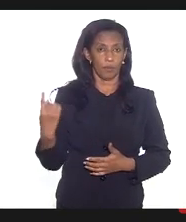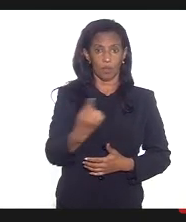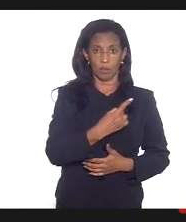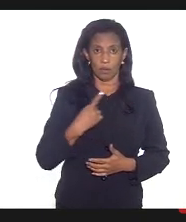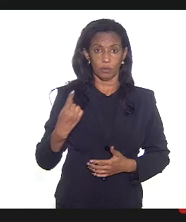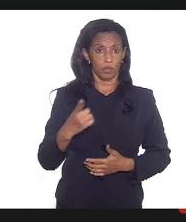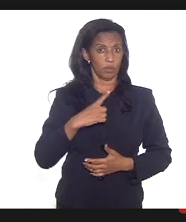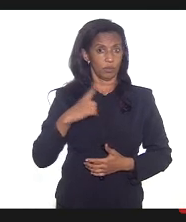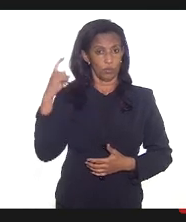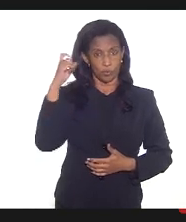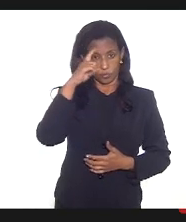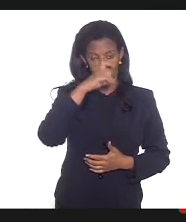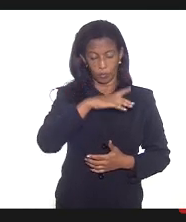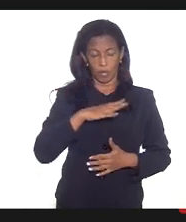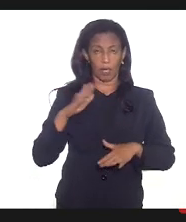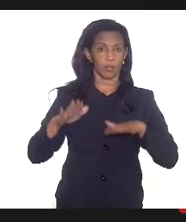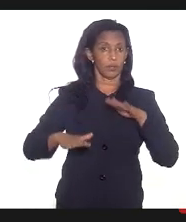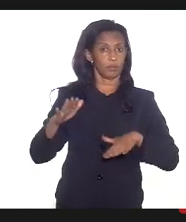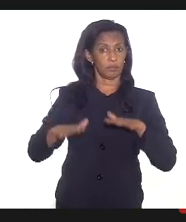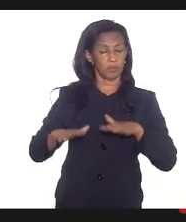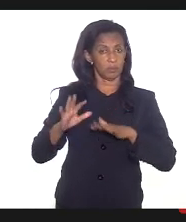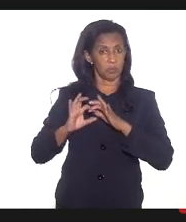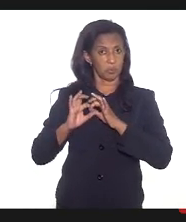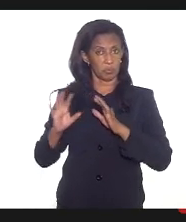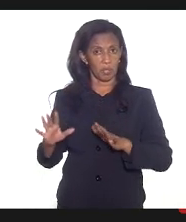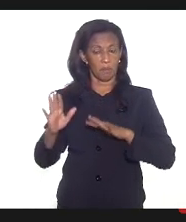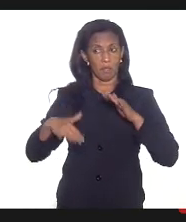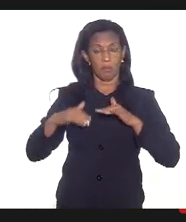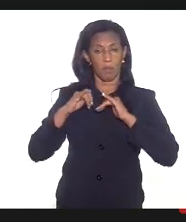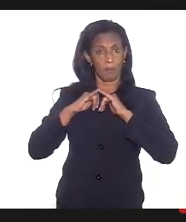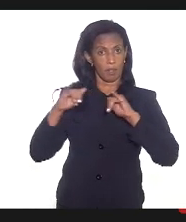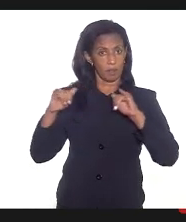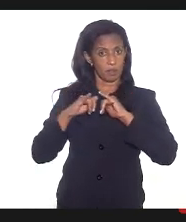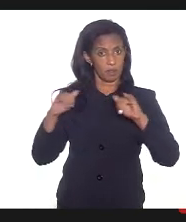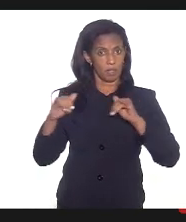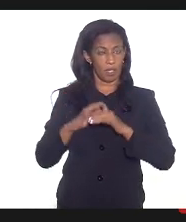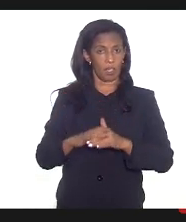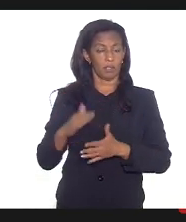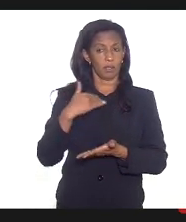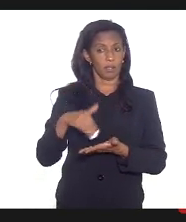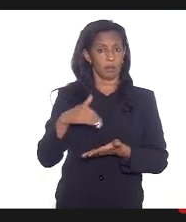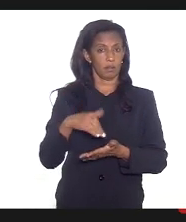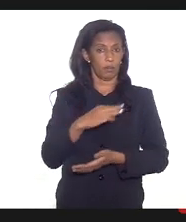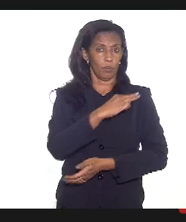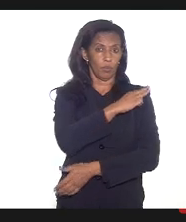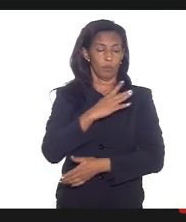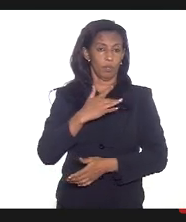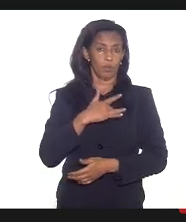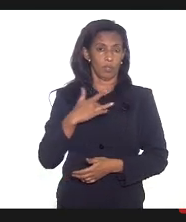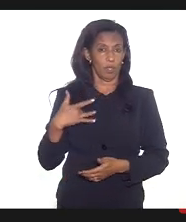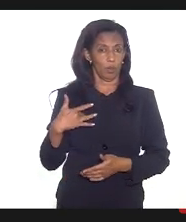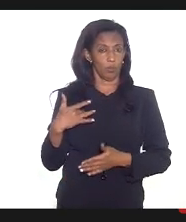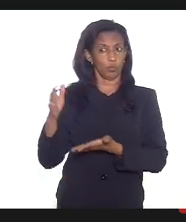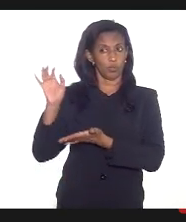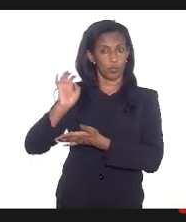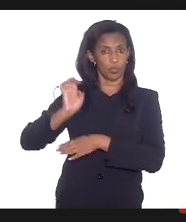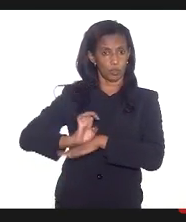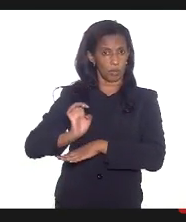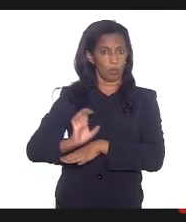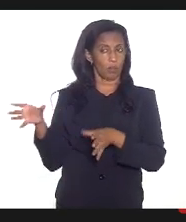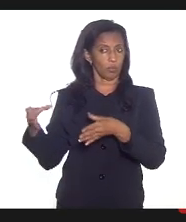temos muita dificuldade apesar da mídia espontânea apesar da mensagem das secretarias municipais de saúde secretarias estaduais dos